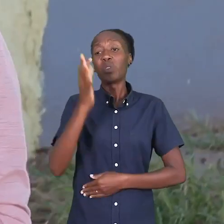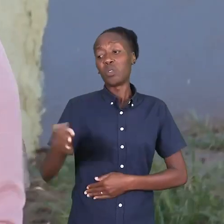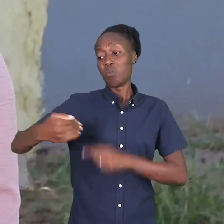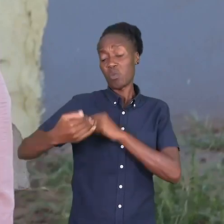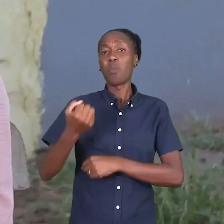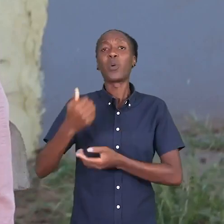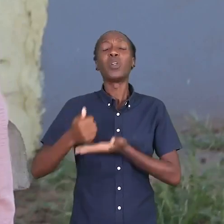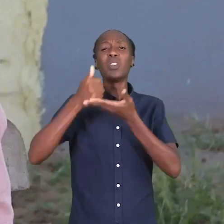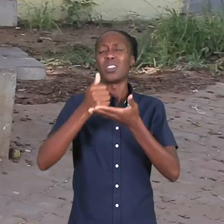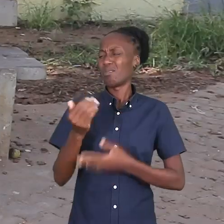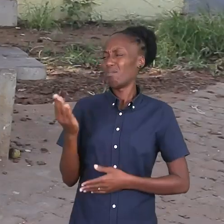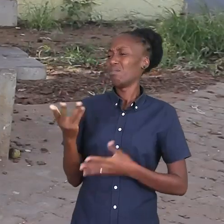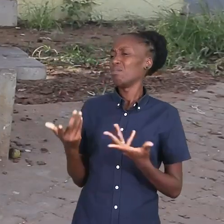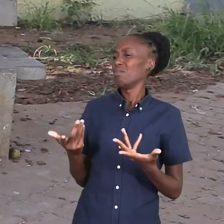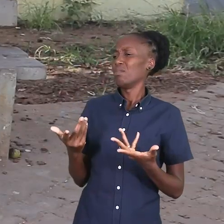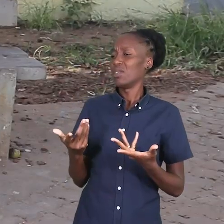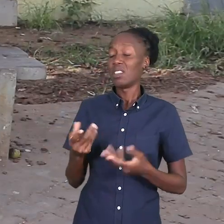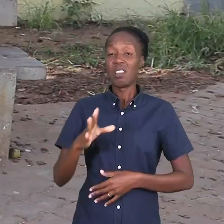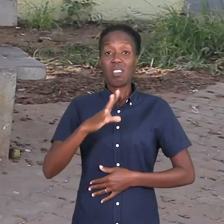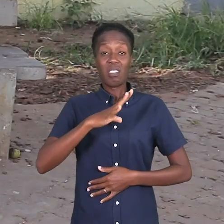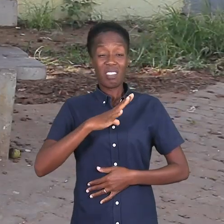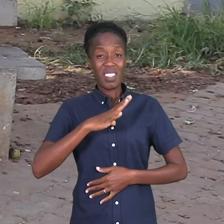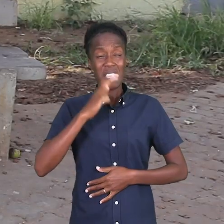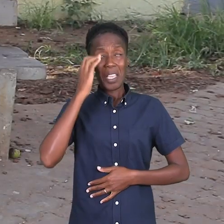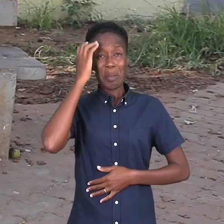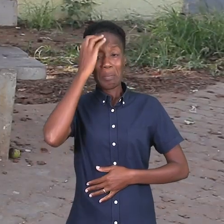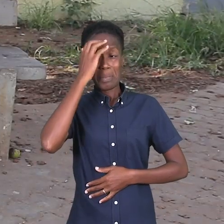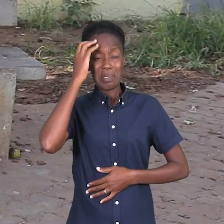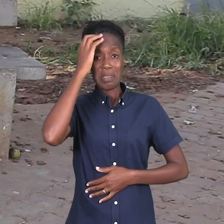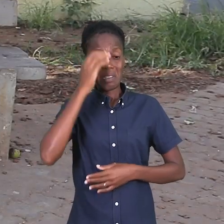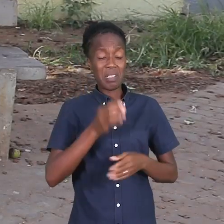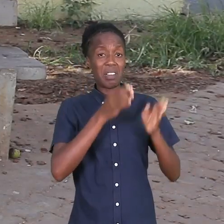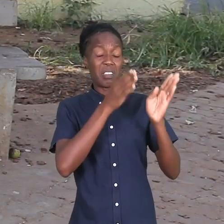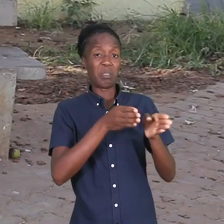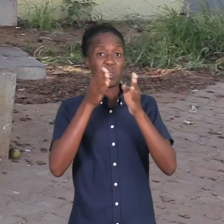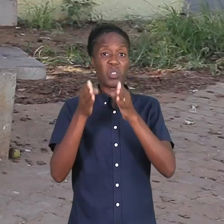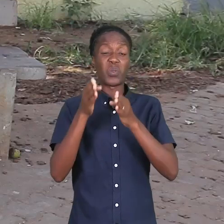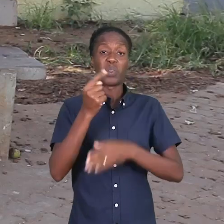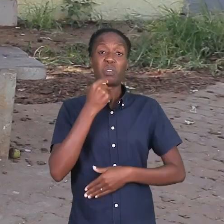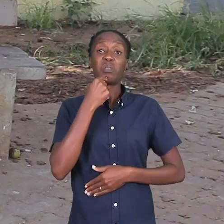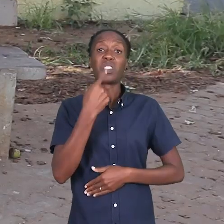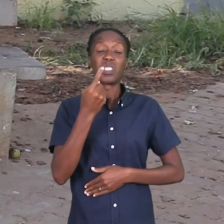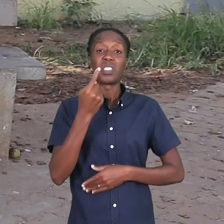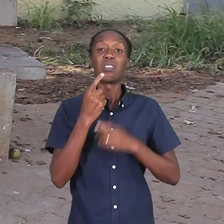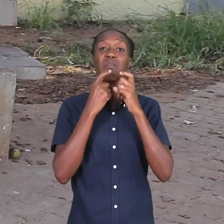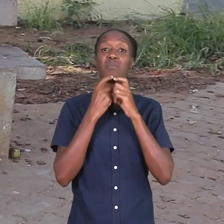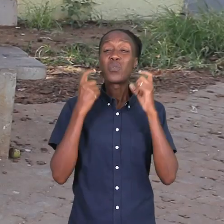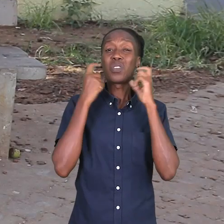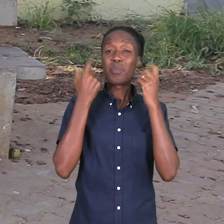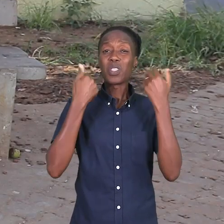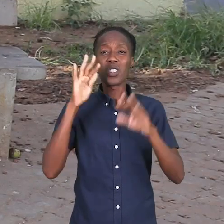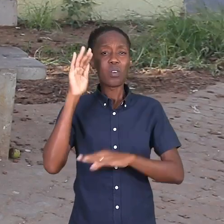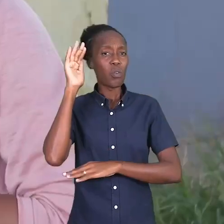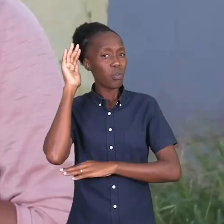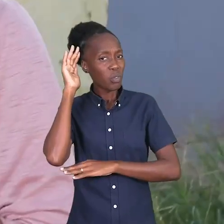o marido vai sustentar. Sheila, de onde é que vem esta forma de pensar que normalmente, no